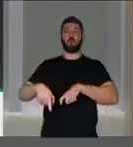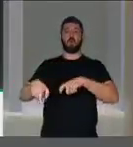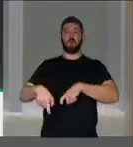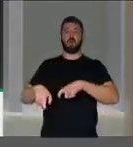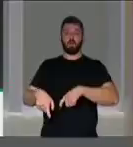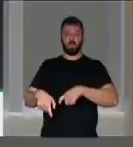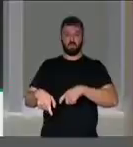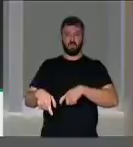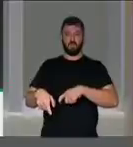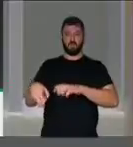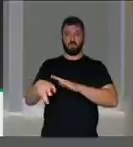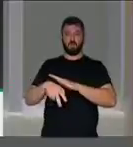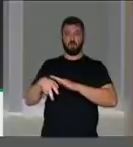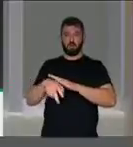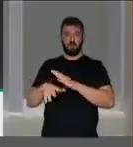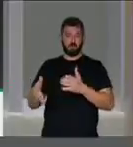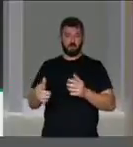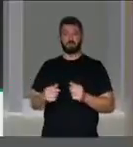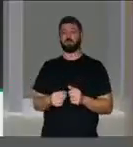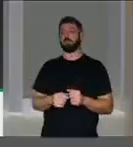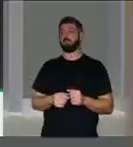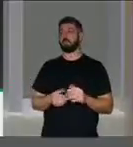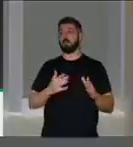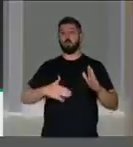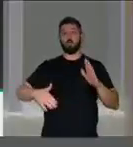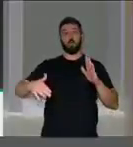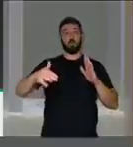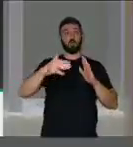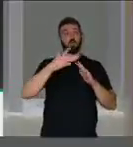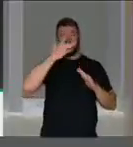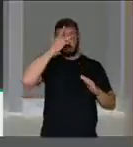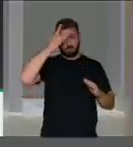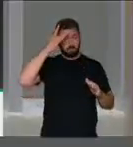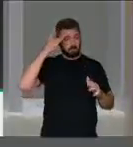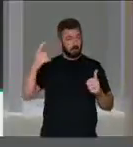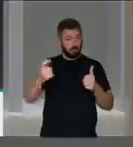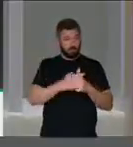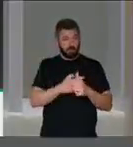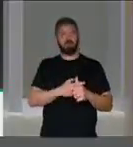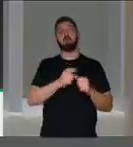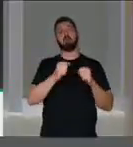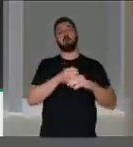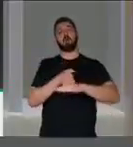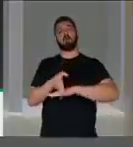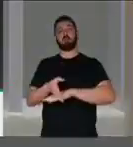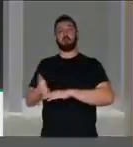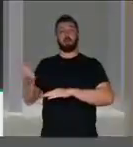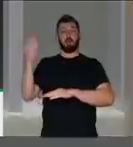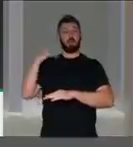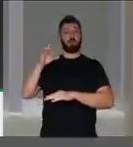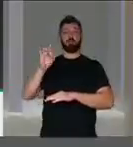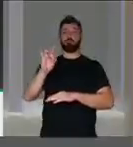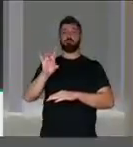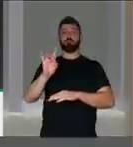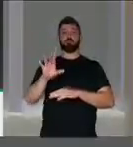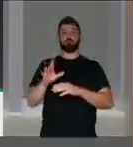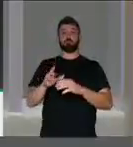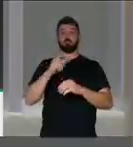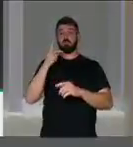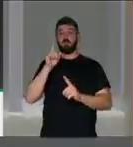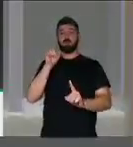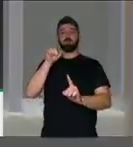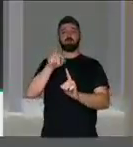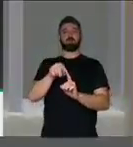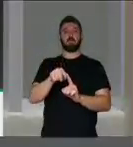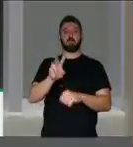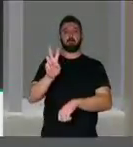onde entraram todos os devedores, né? A medida, inicialmente havia uma intenção